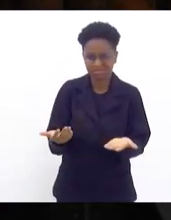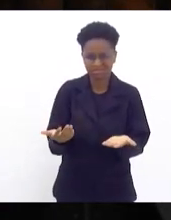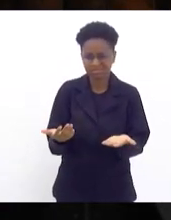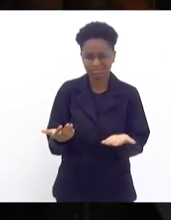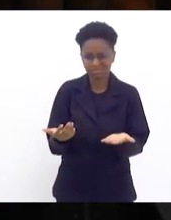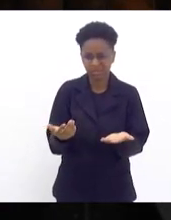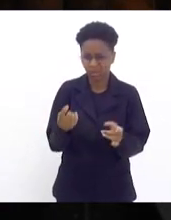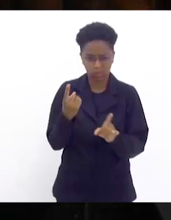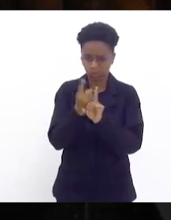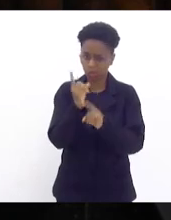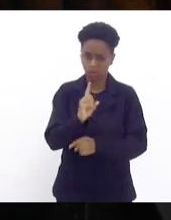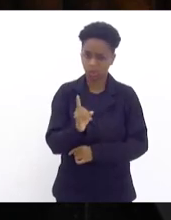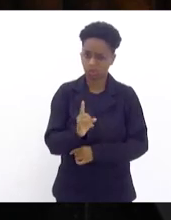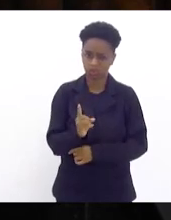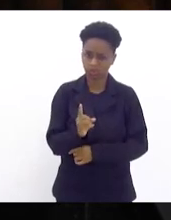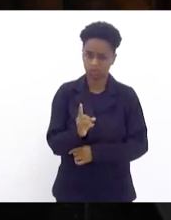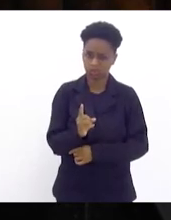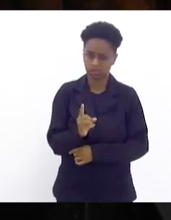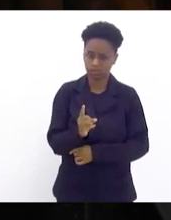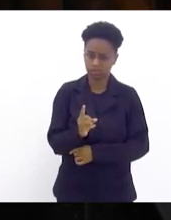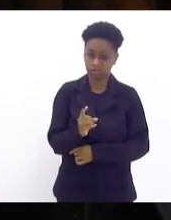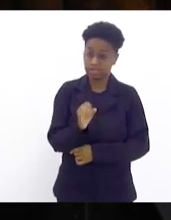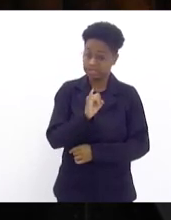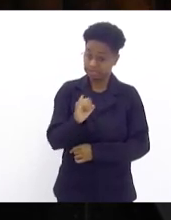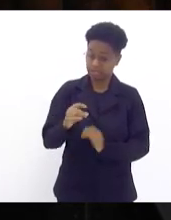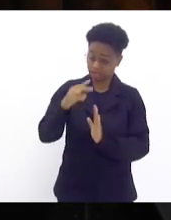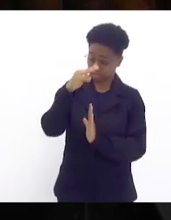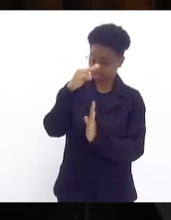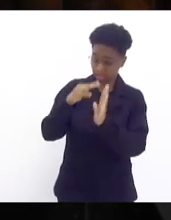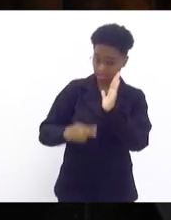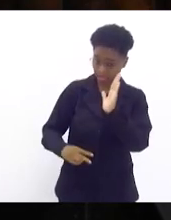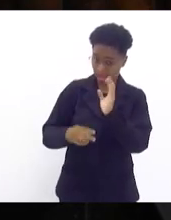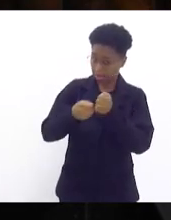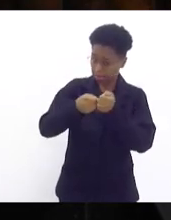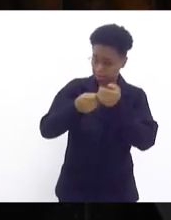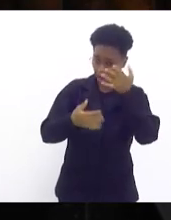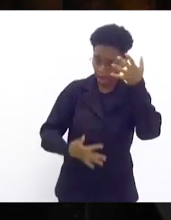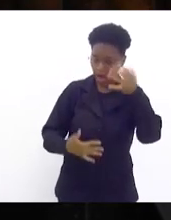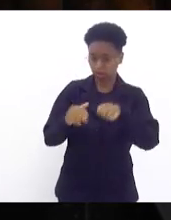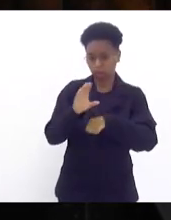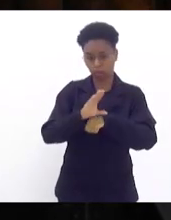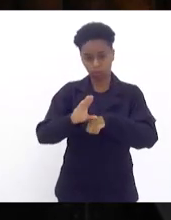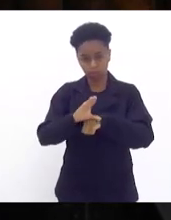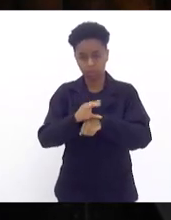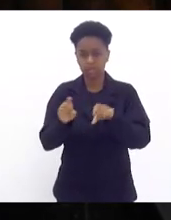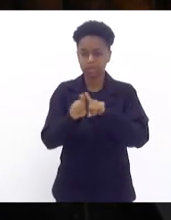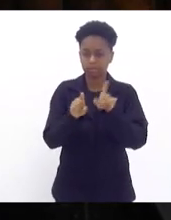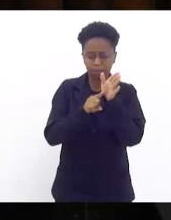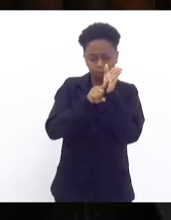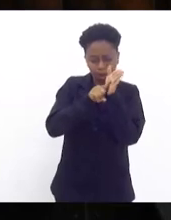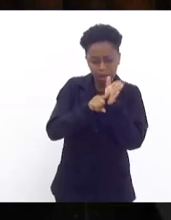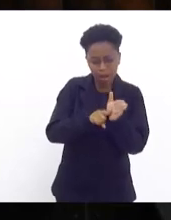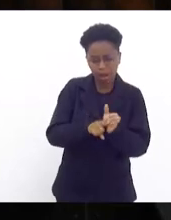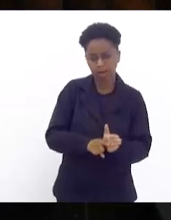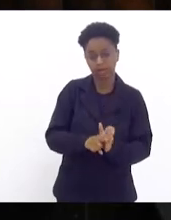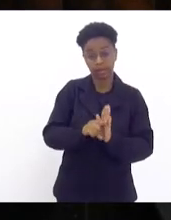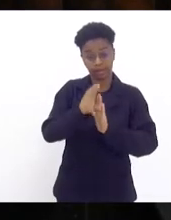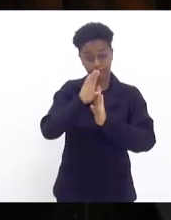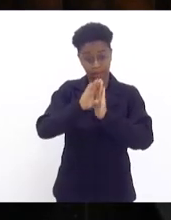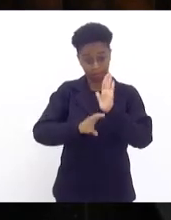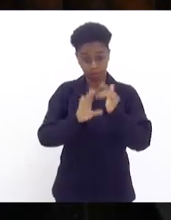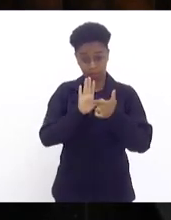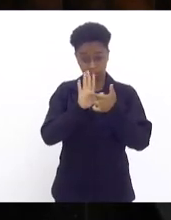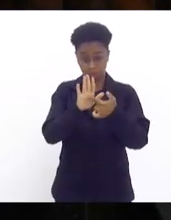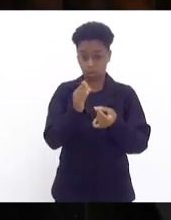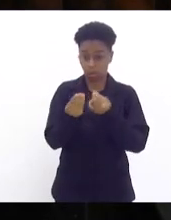desconheço se a gente ver ler a nossa Constituição e examinar o capítulo do controle